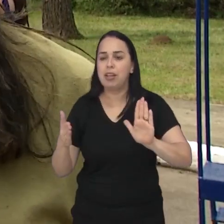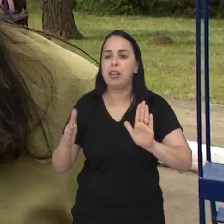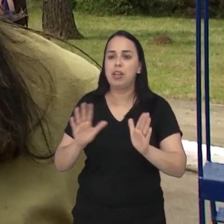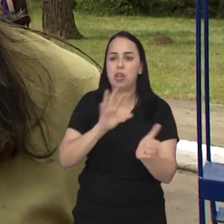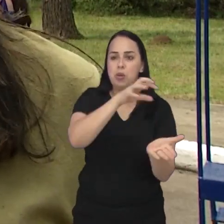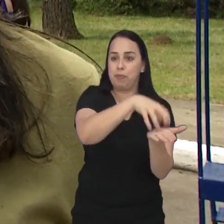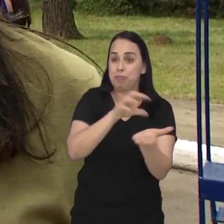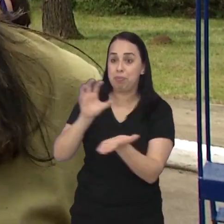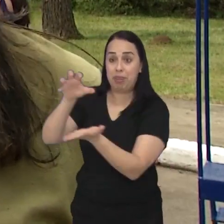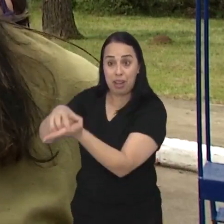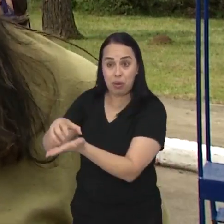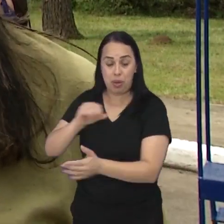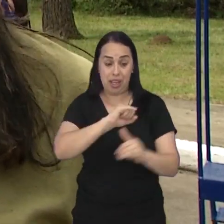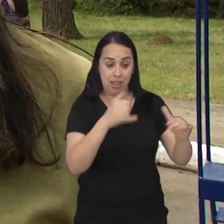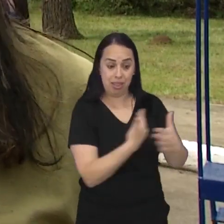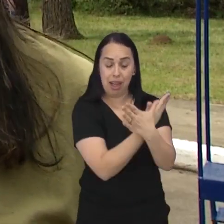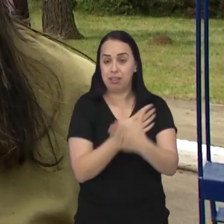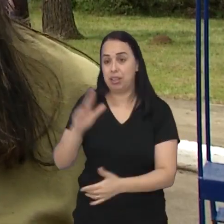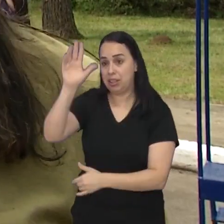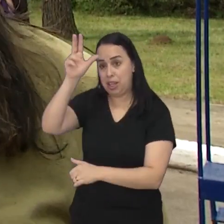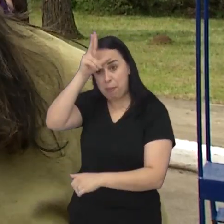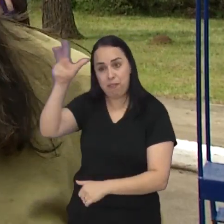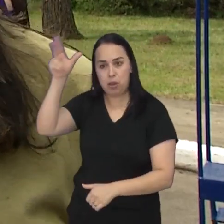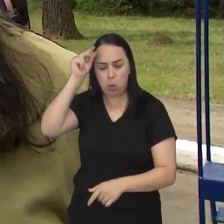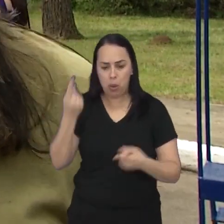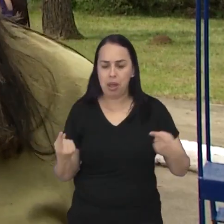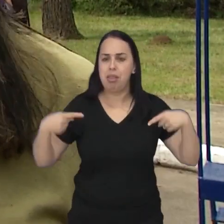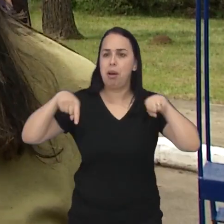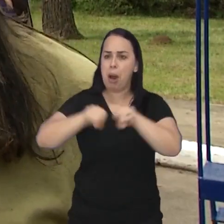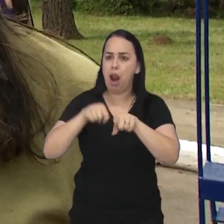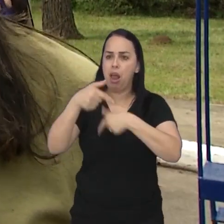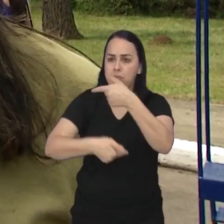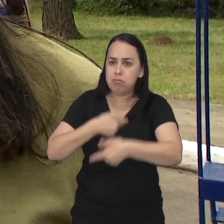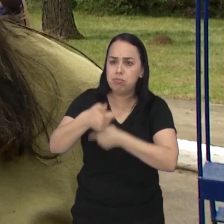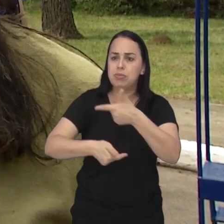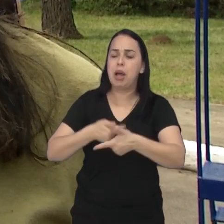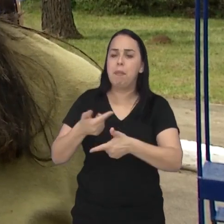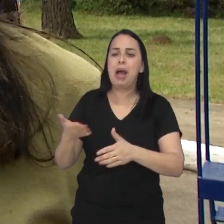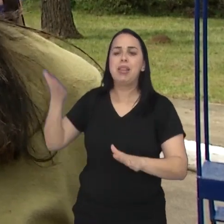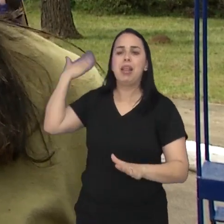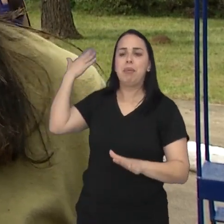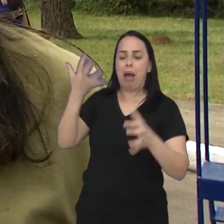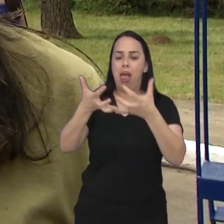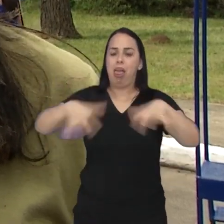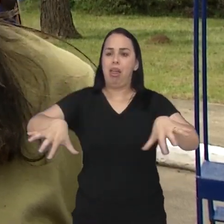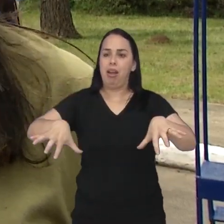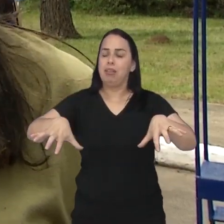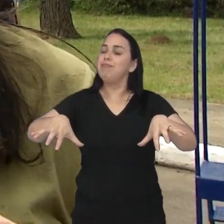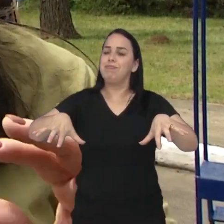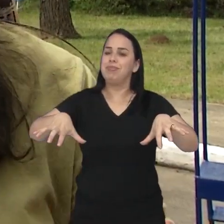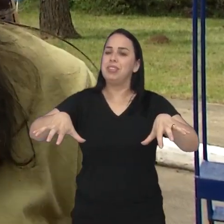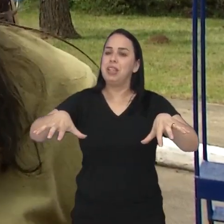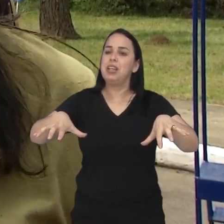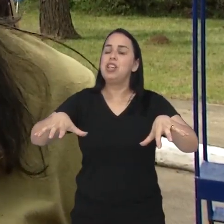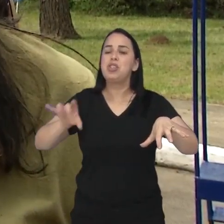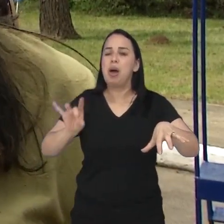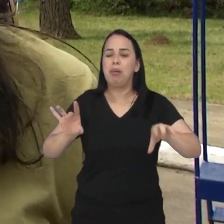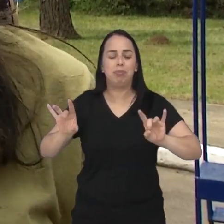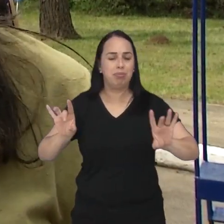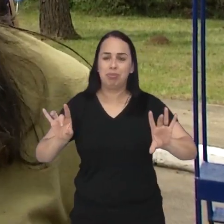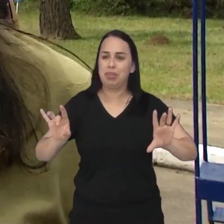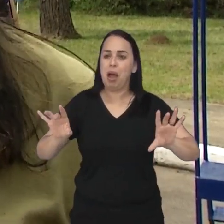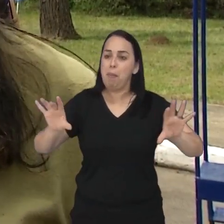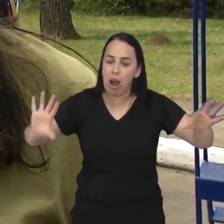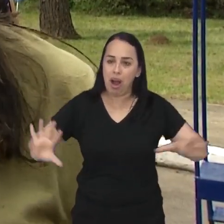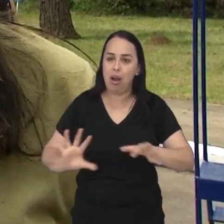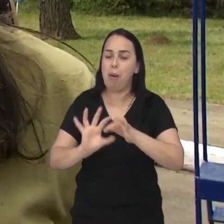essas instituições para trabalhar de forma tão conectada. Nós somos instituições parceiras há muitos anos, mas eram iniciativas mais pontuais